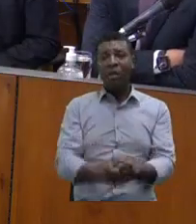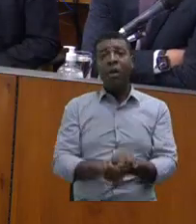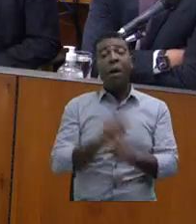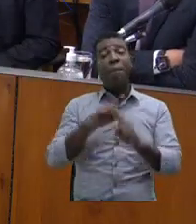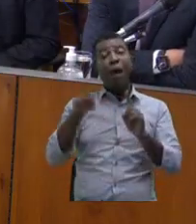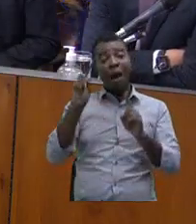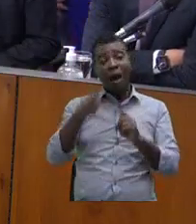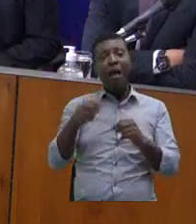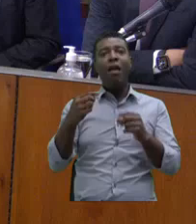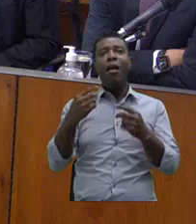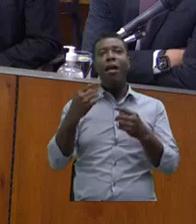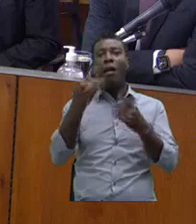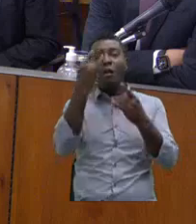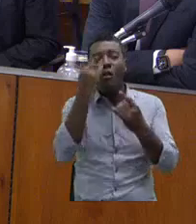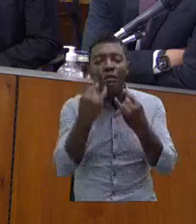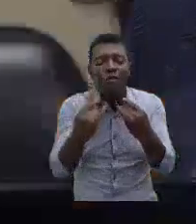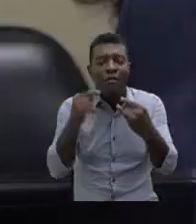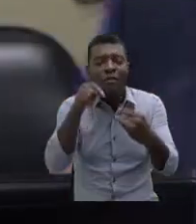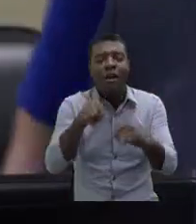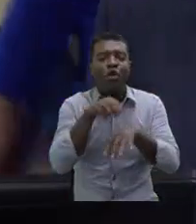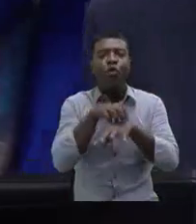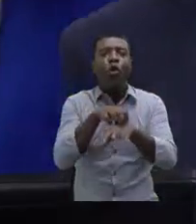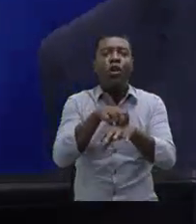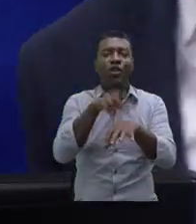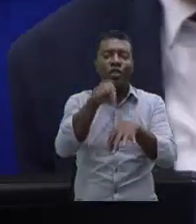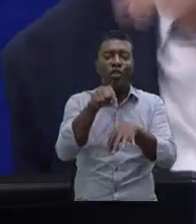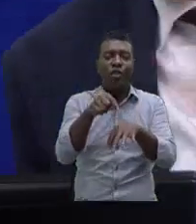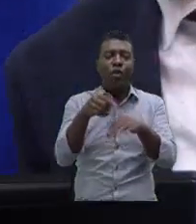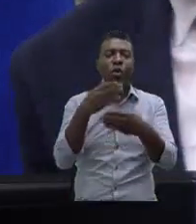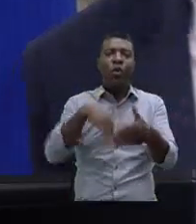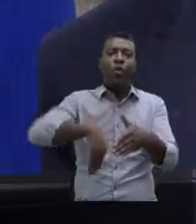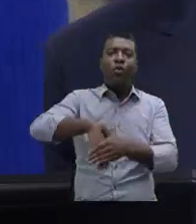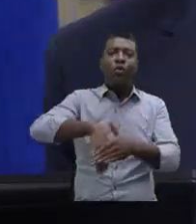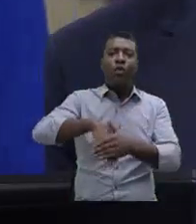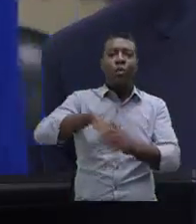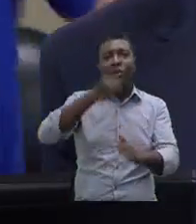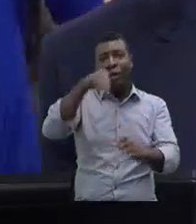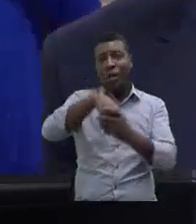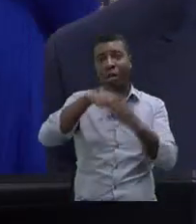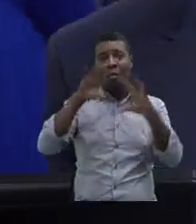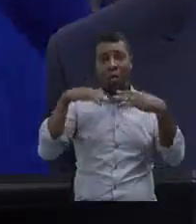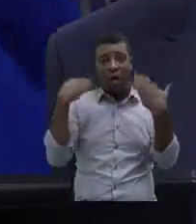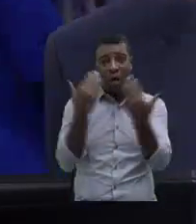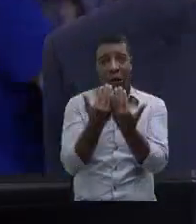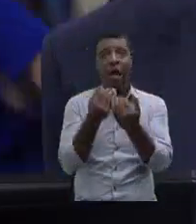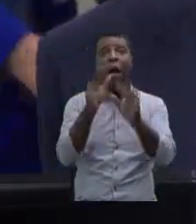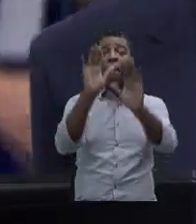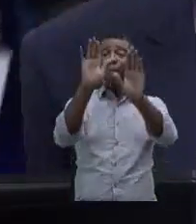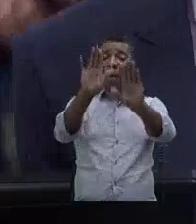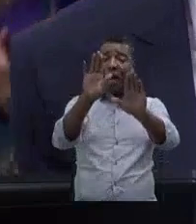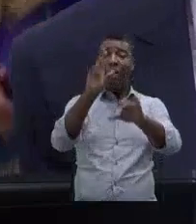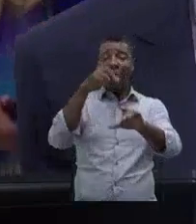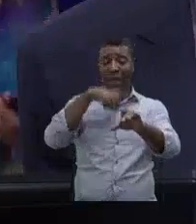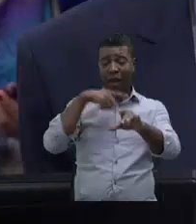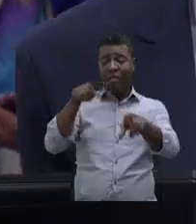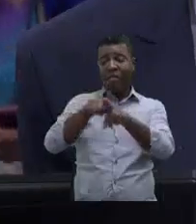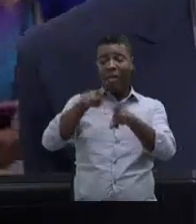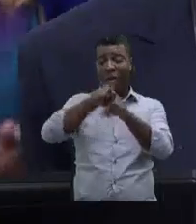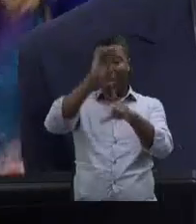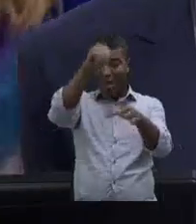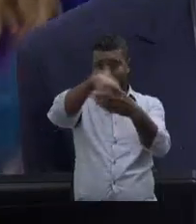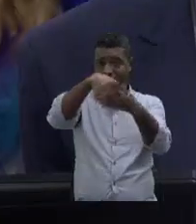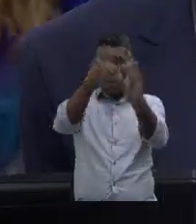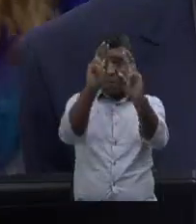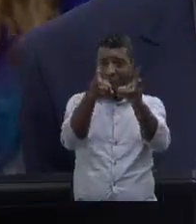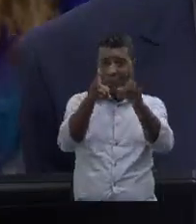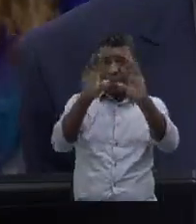as partidas de futebol no Mineirão. Mas também nós temos shows importantes do Mineirão que também atraem